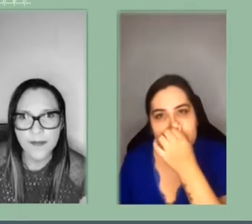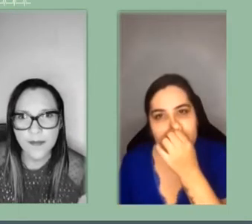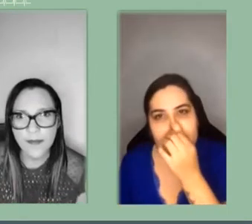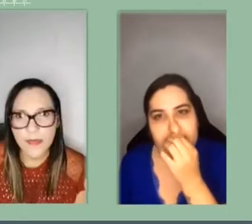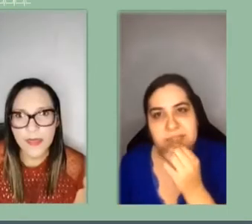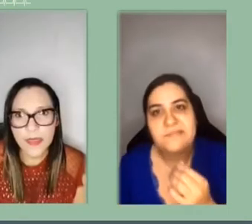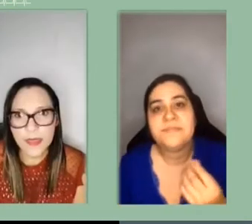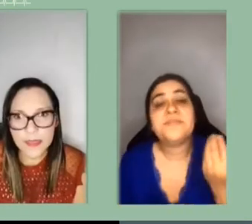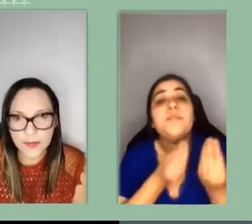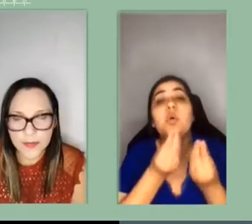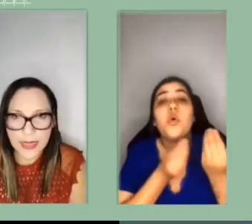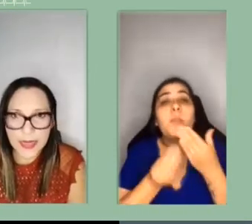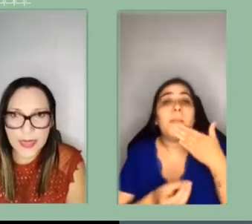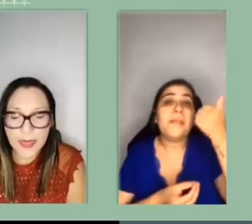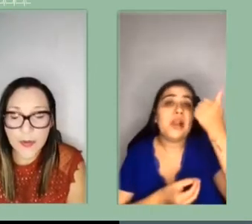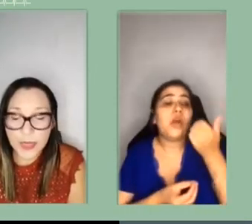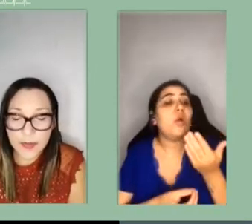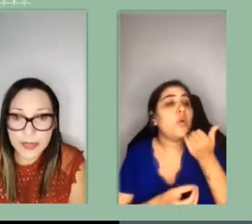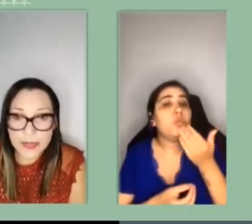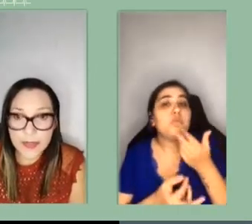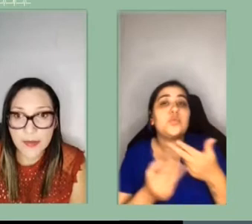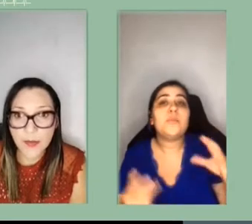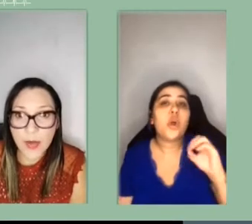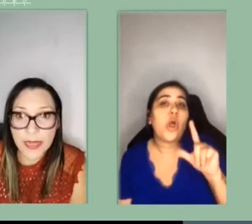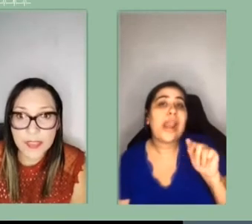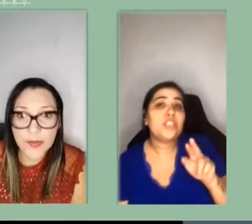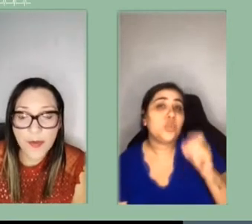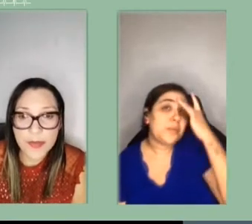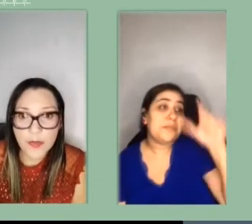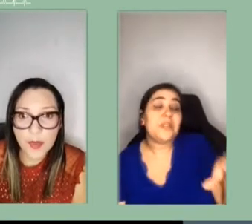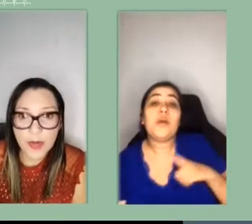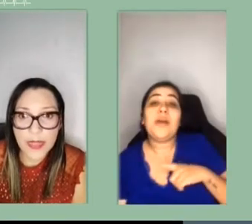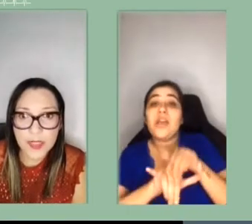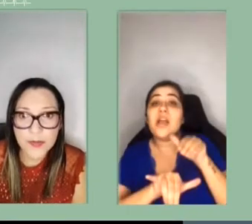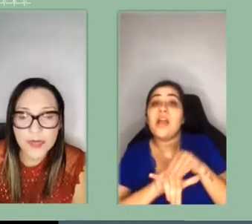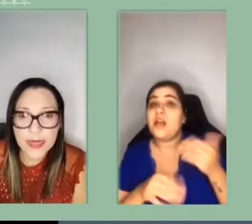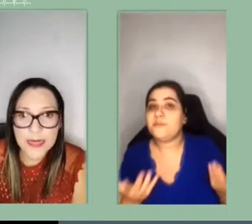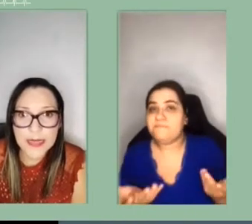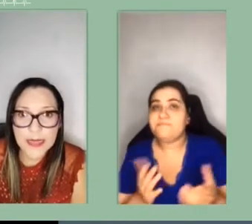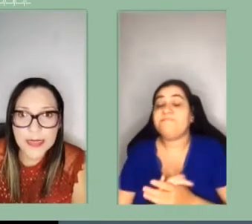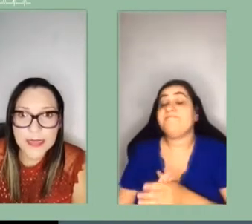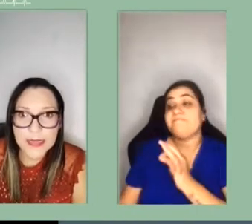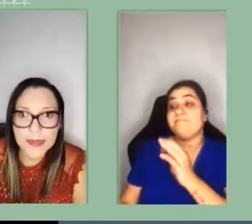veganos? Então, o que acontece? O colágeno, a formação do colágeno,